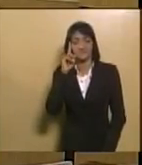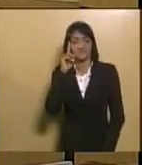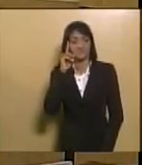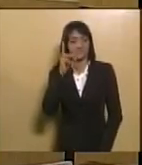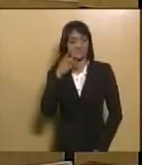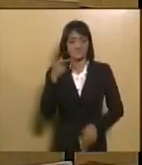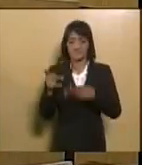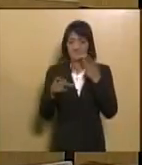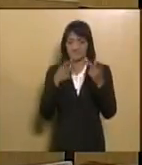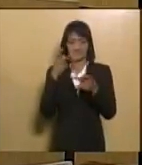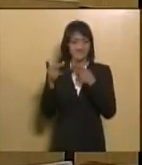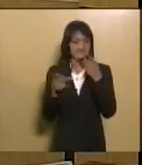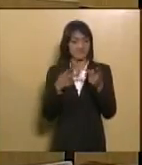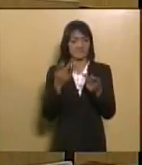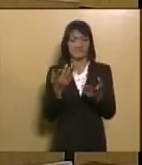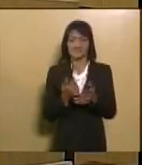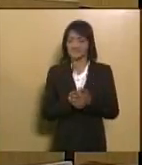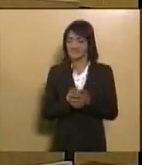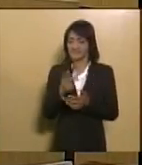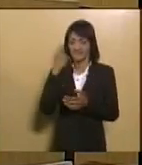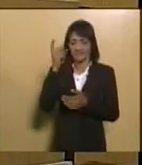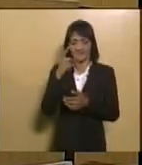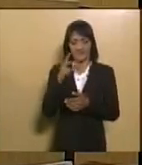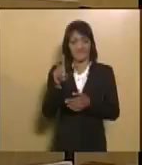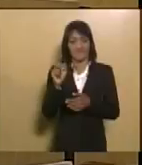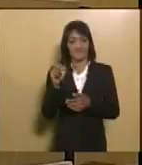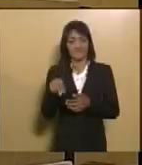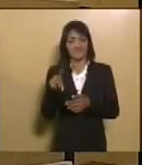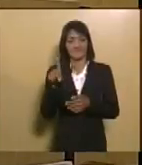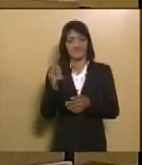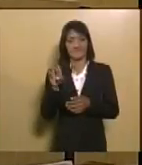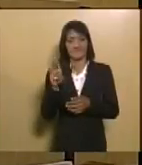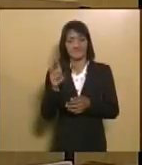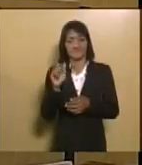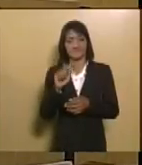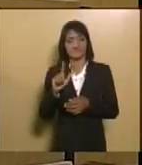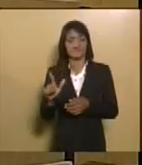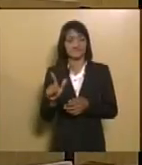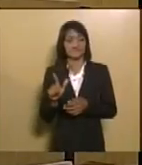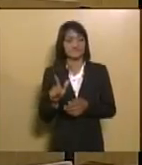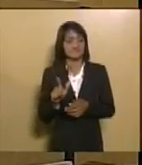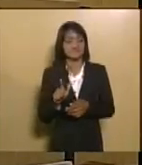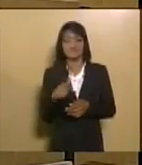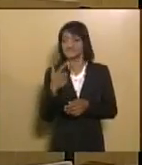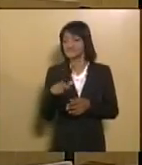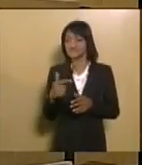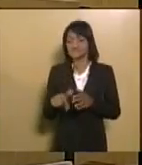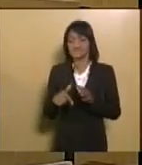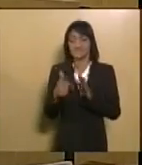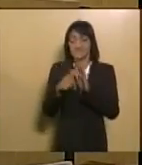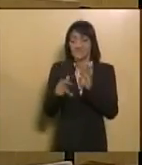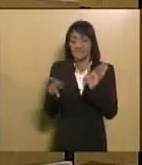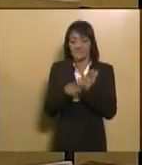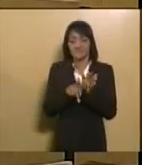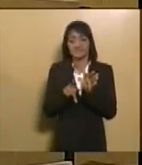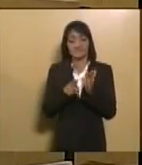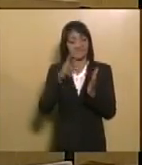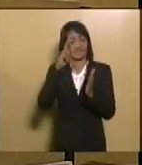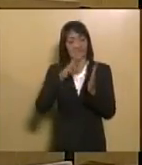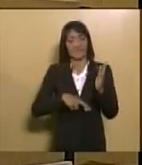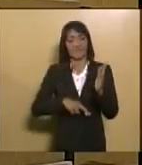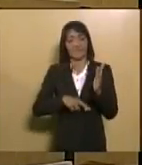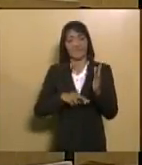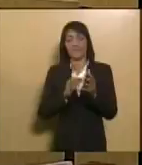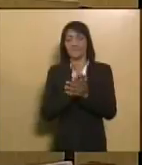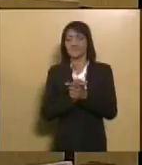meios de comunicação, deputado Dr. Vanderbal, não subsiste a uma simples análise do próprio relatório que é